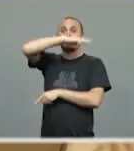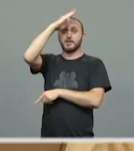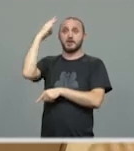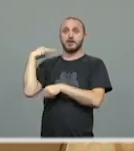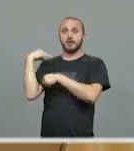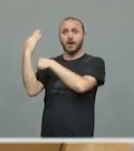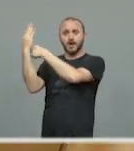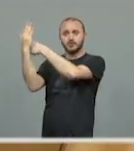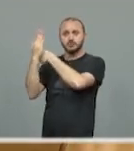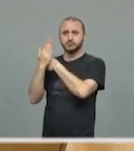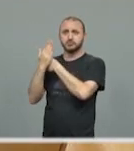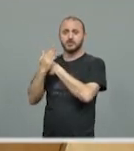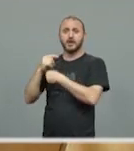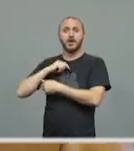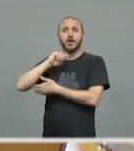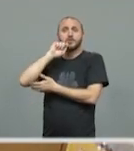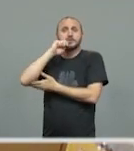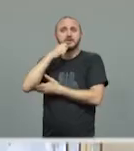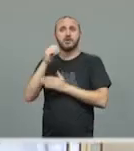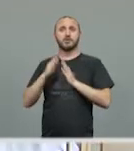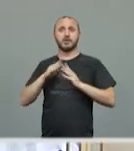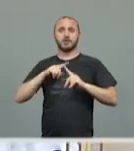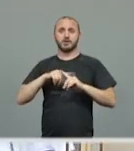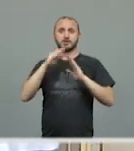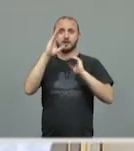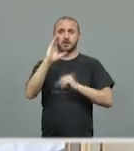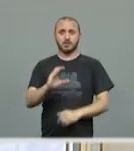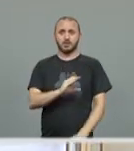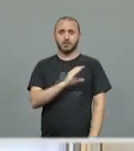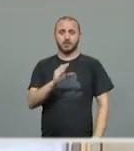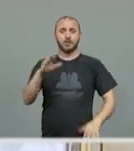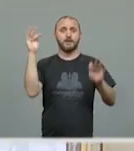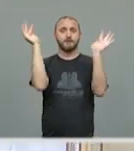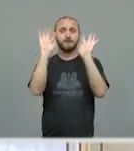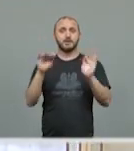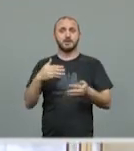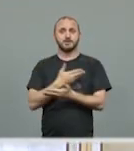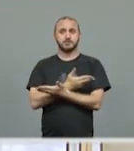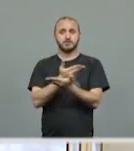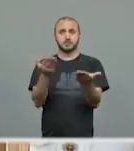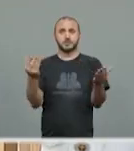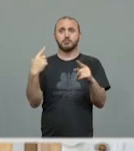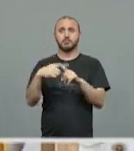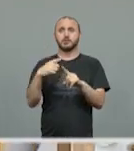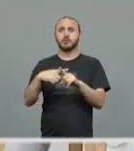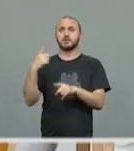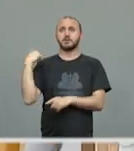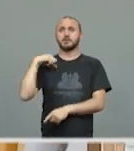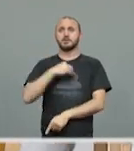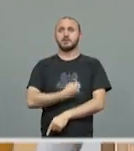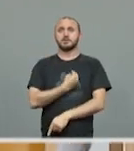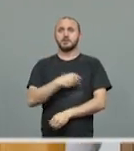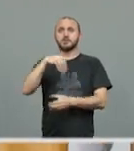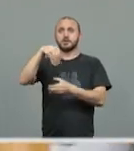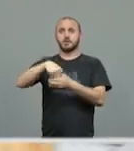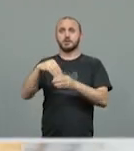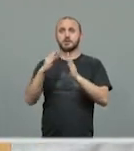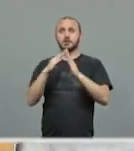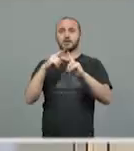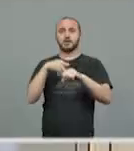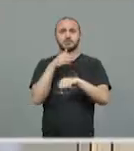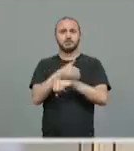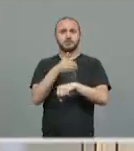auxilia. Esse é o mistério da igreja. Felizes somos nós que estamos numa igreja que